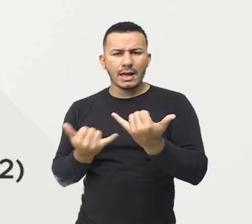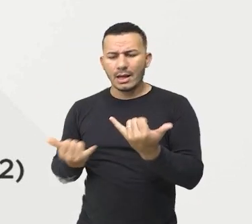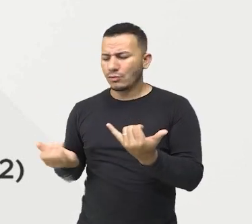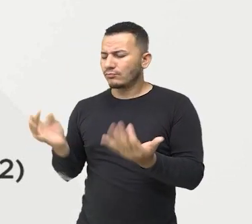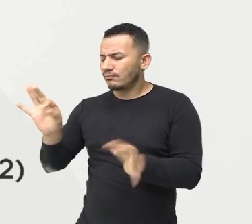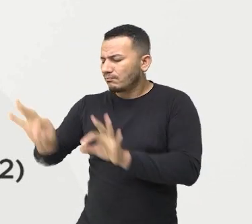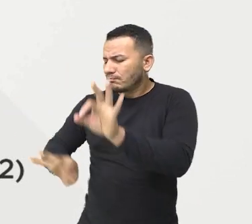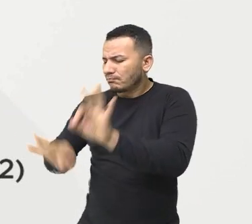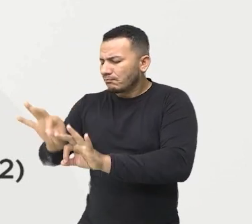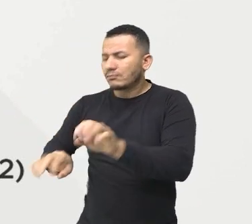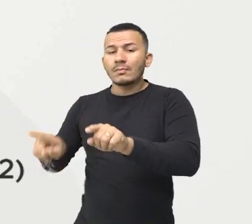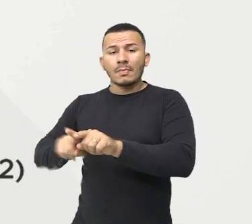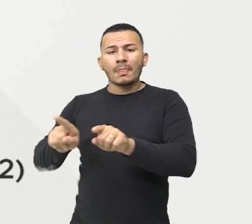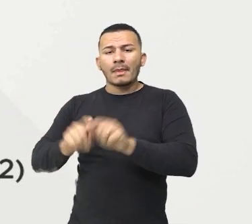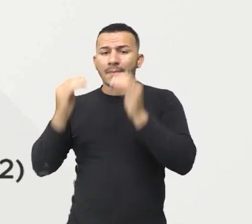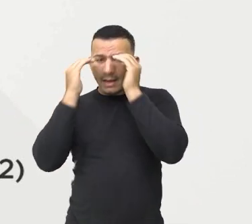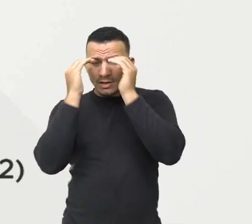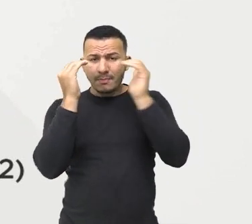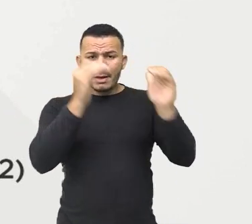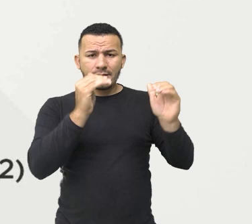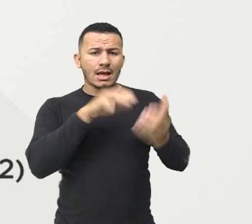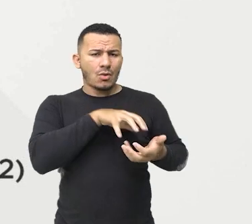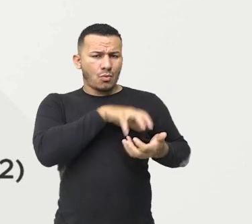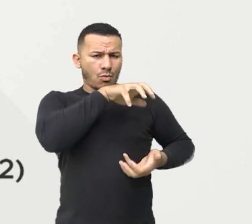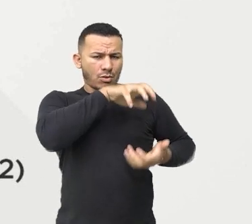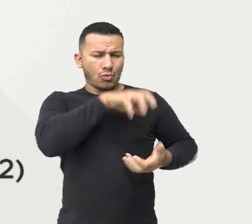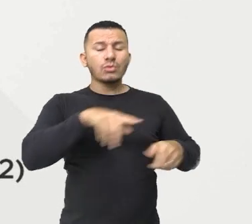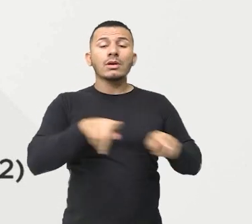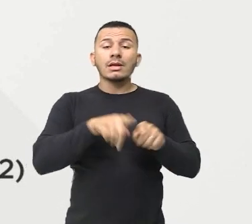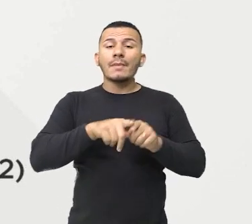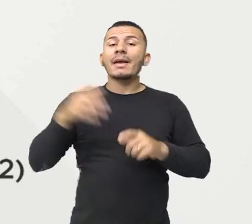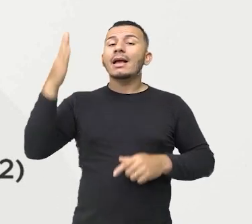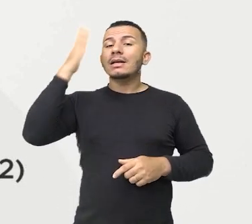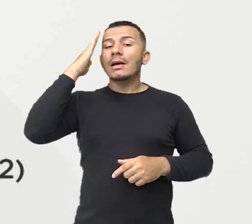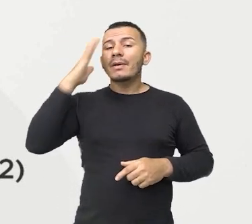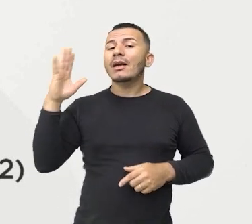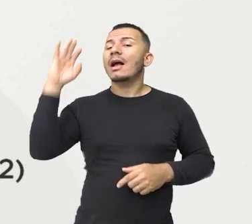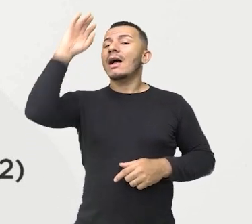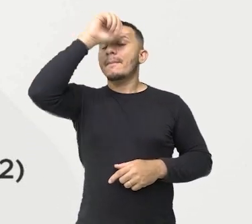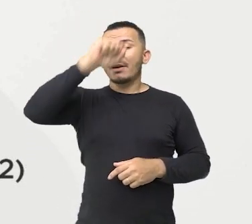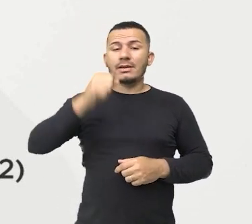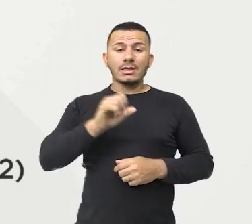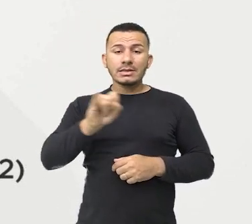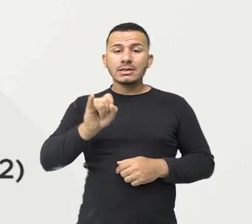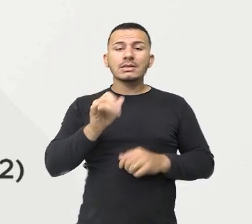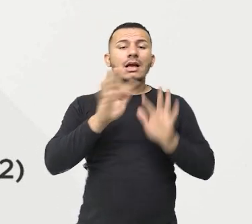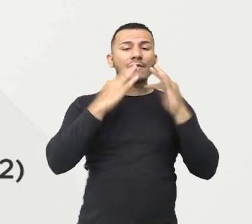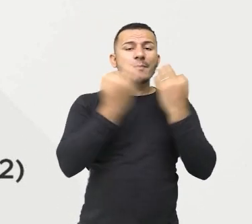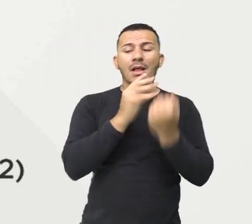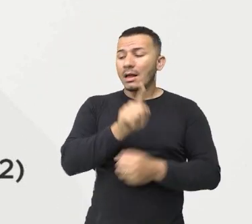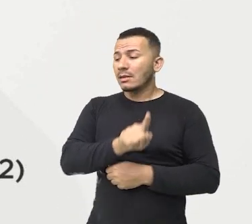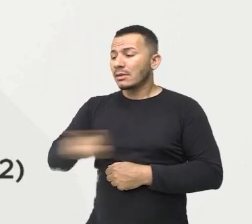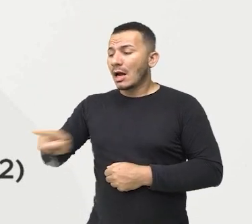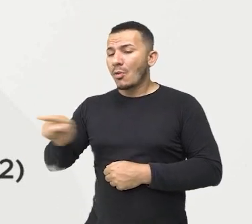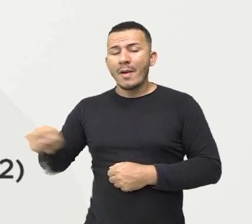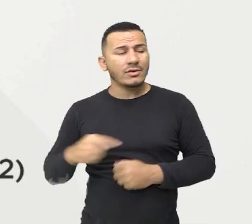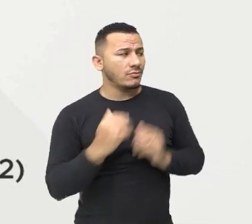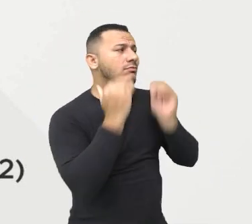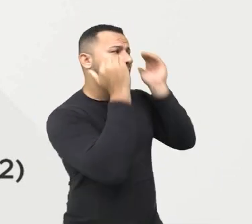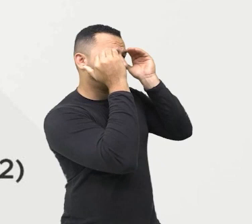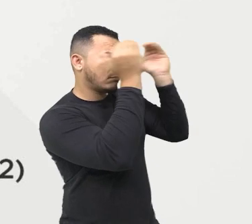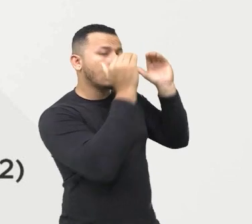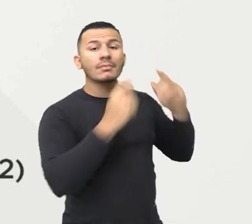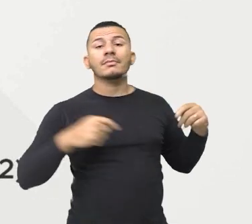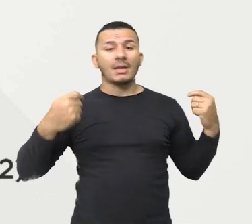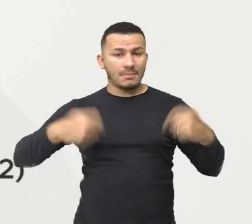outras pessoas e o valor da palavra não. Então notem que também nesse parágrafo a gente continua